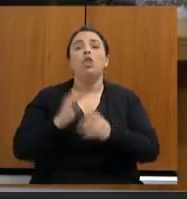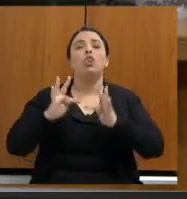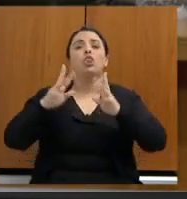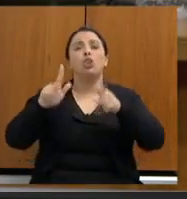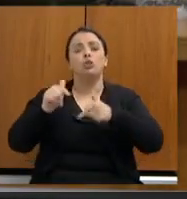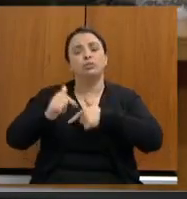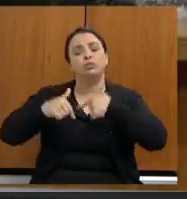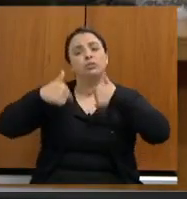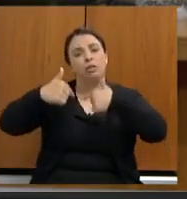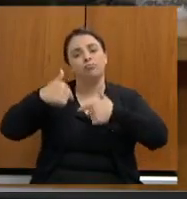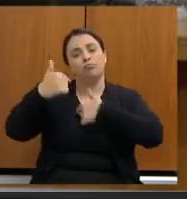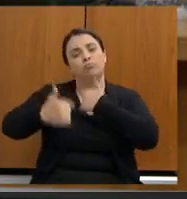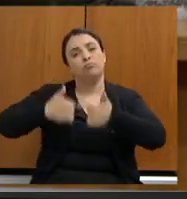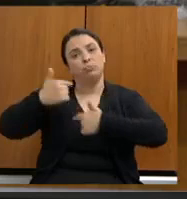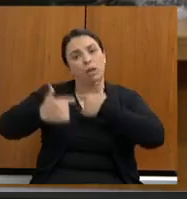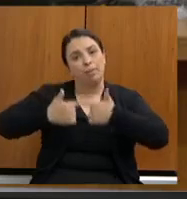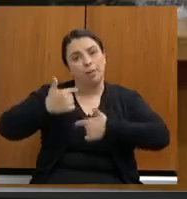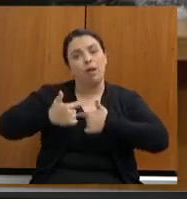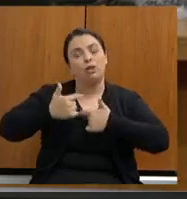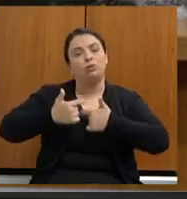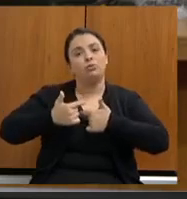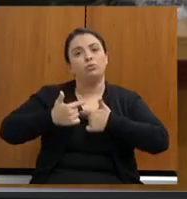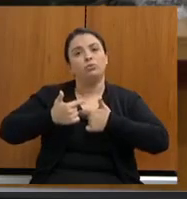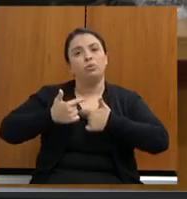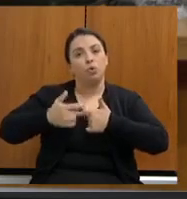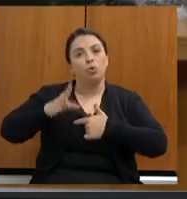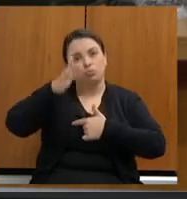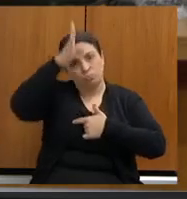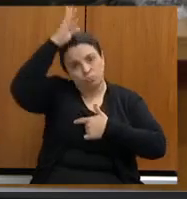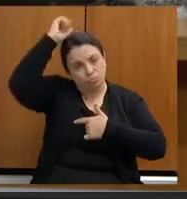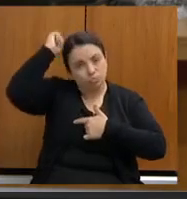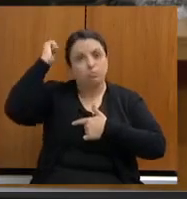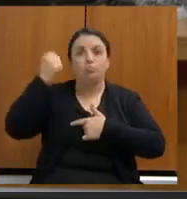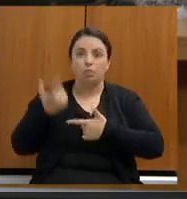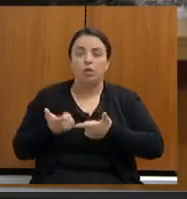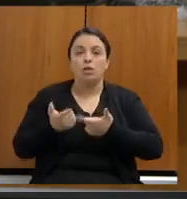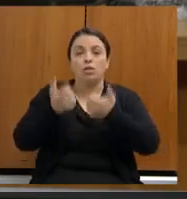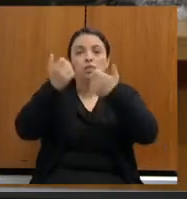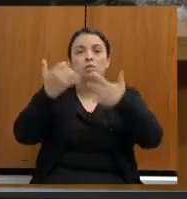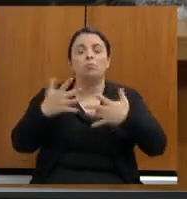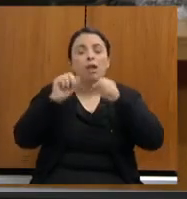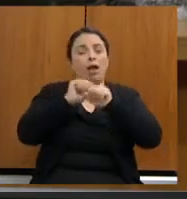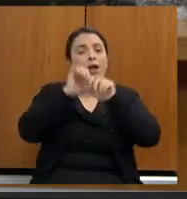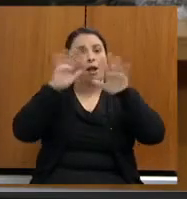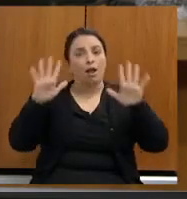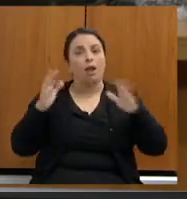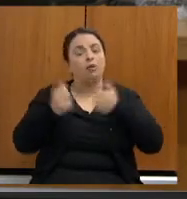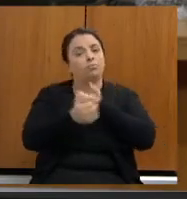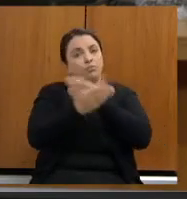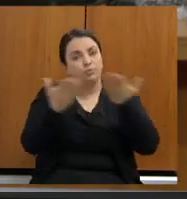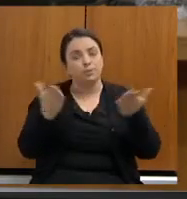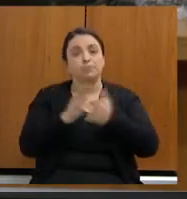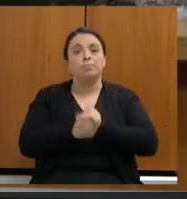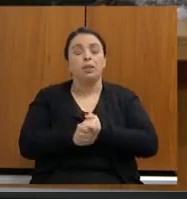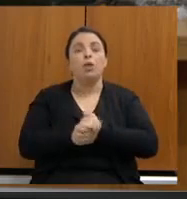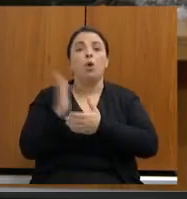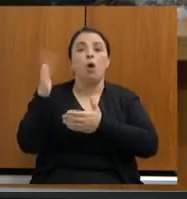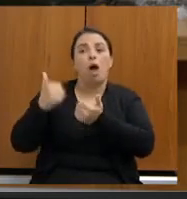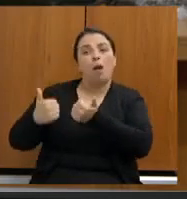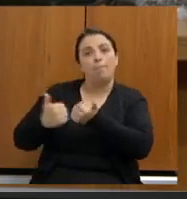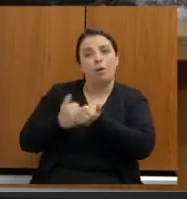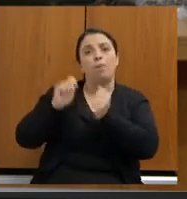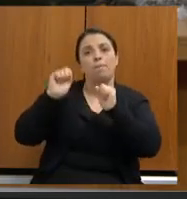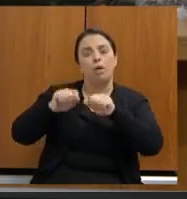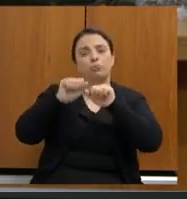do Corpo de Bombeiros no que se em resposta à pandemia eu peço então a equipe de apoio que já possa